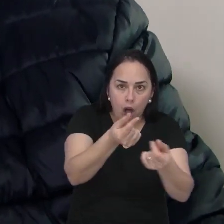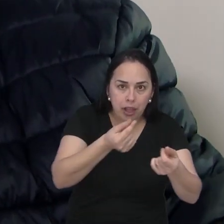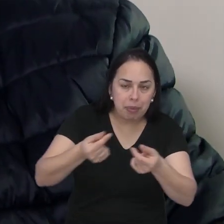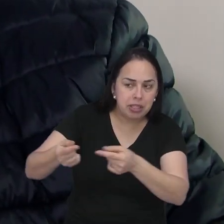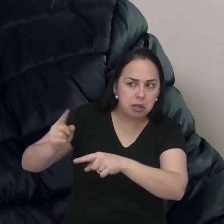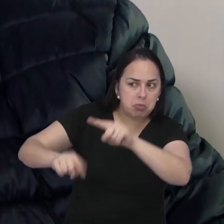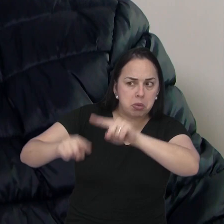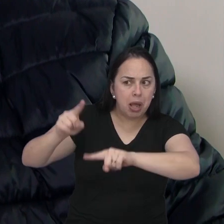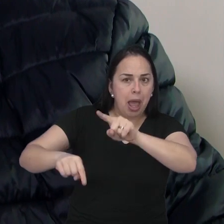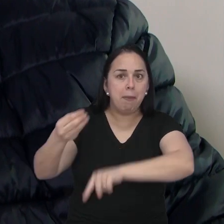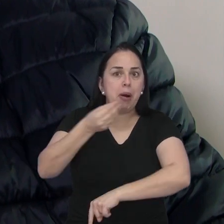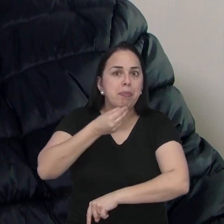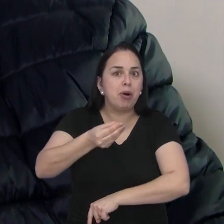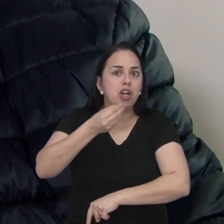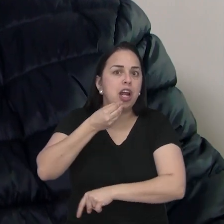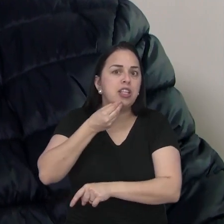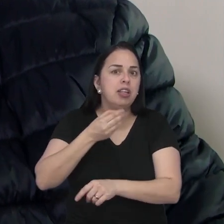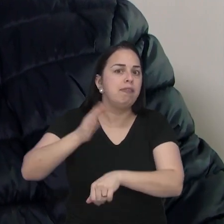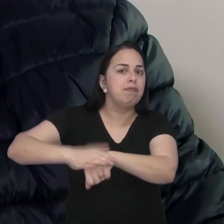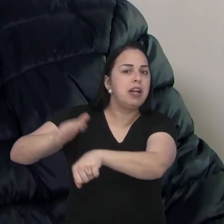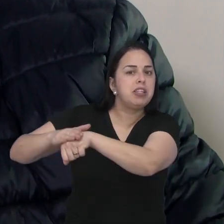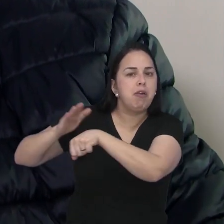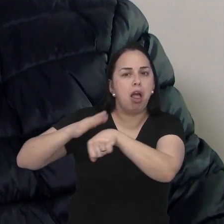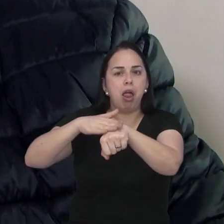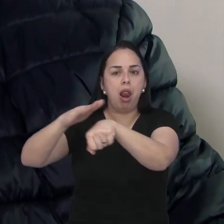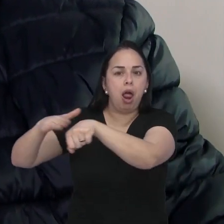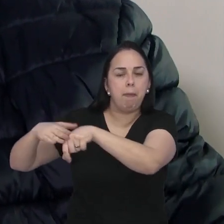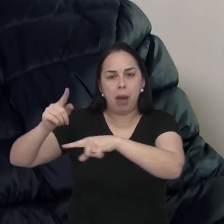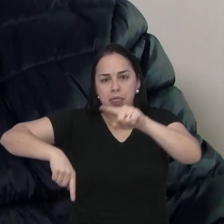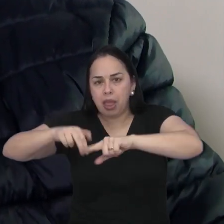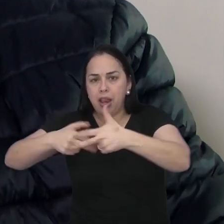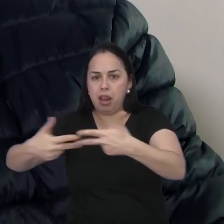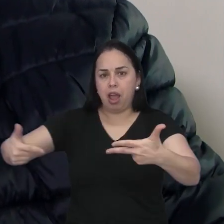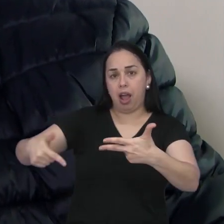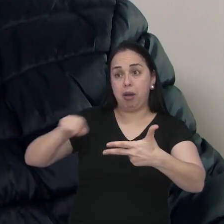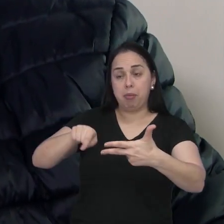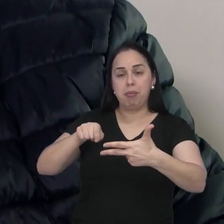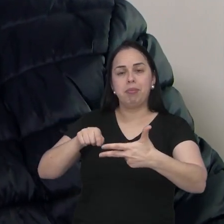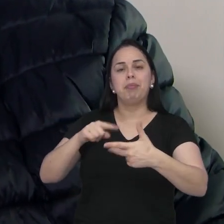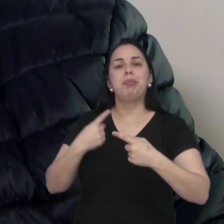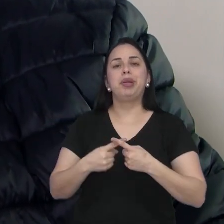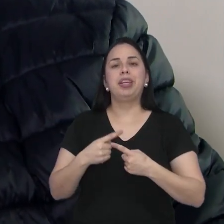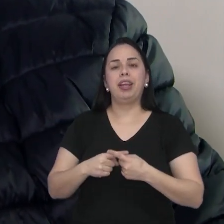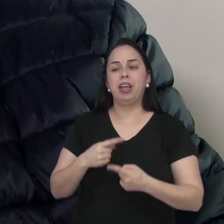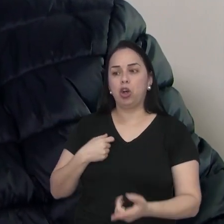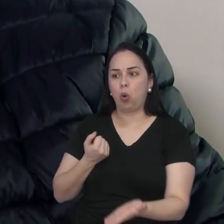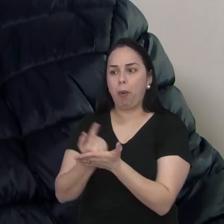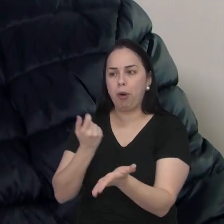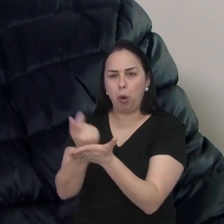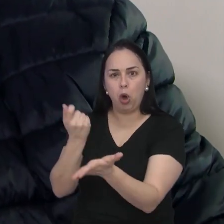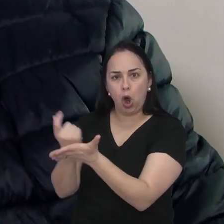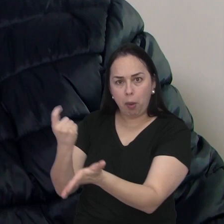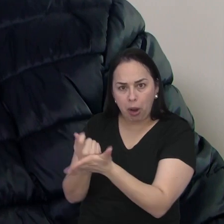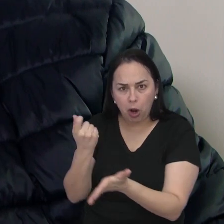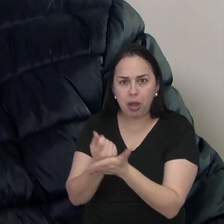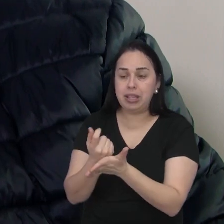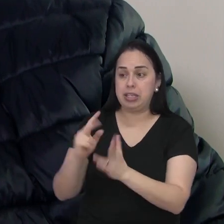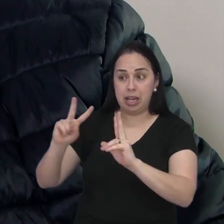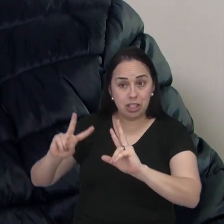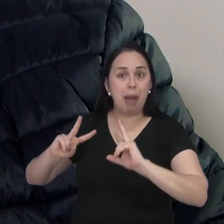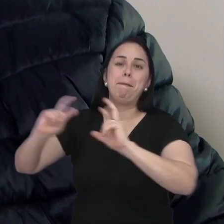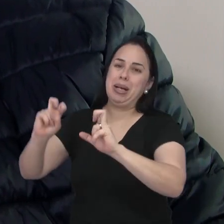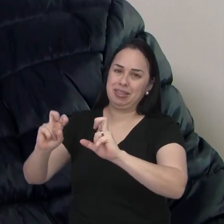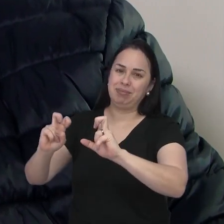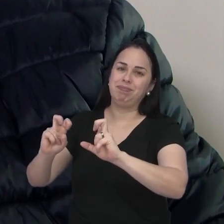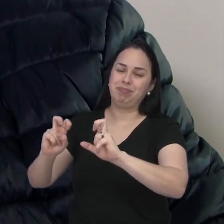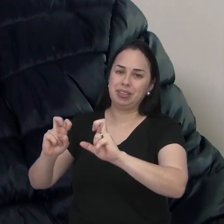e para a economia, eles estão vendo uma baita de uma oportunidade, né? Porque essas pessoas vão trazer um padrão de consumo, que eles já estão fazendo essa